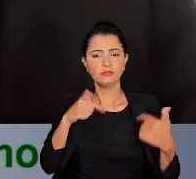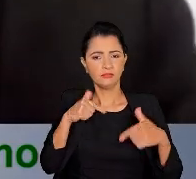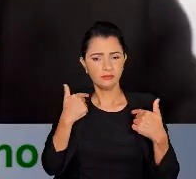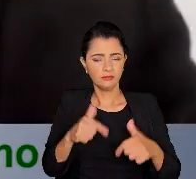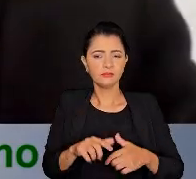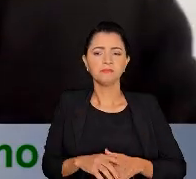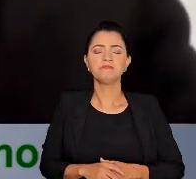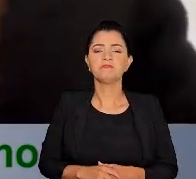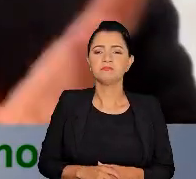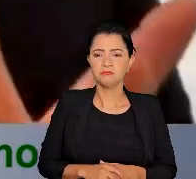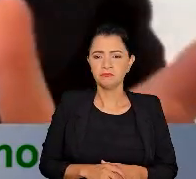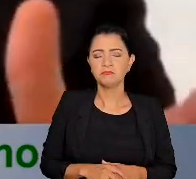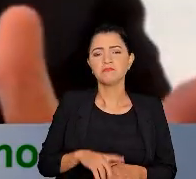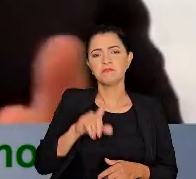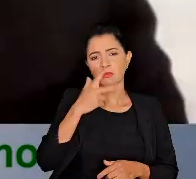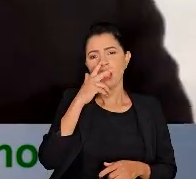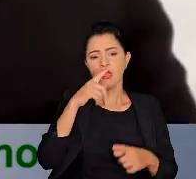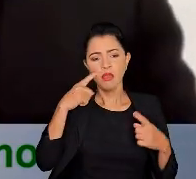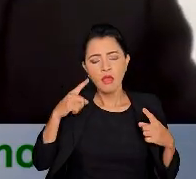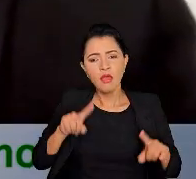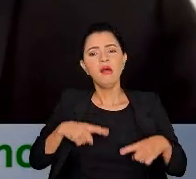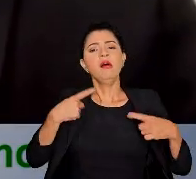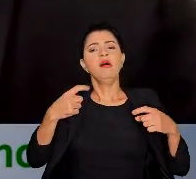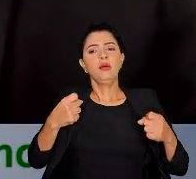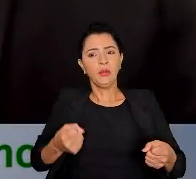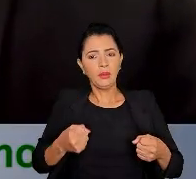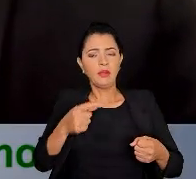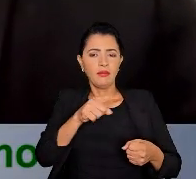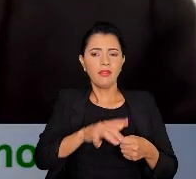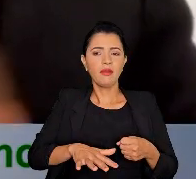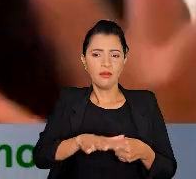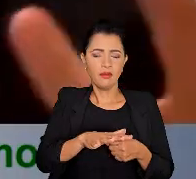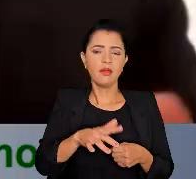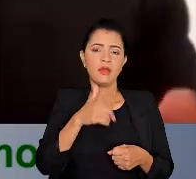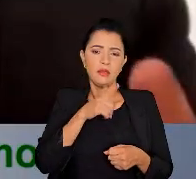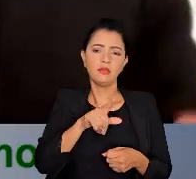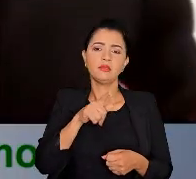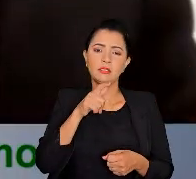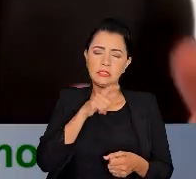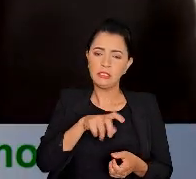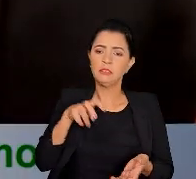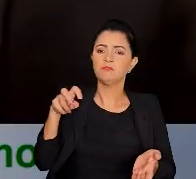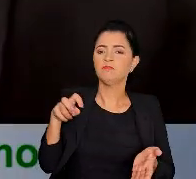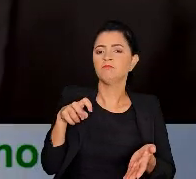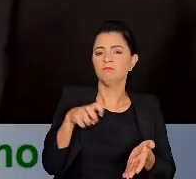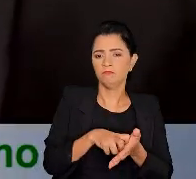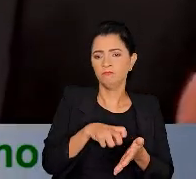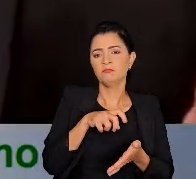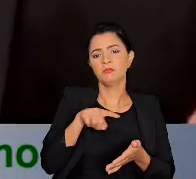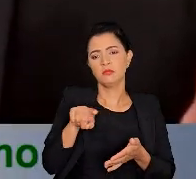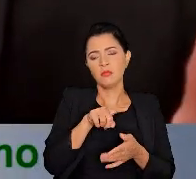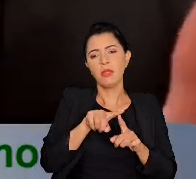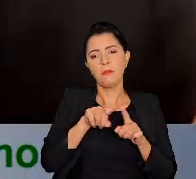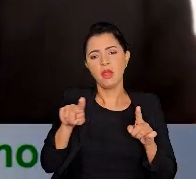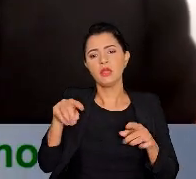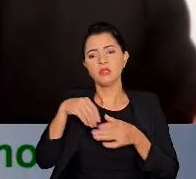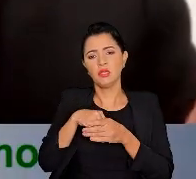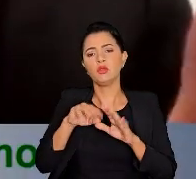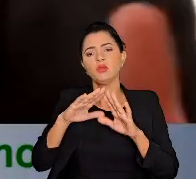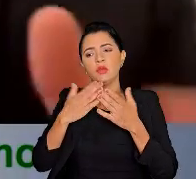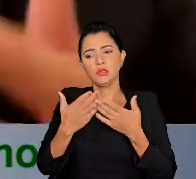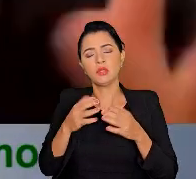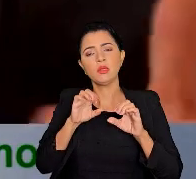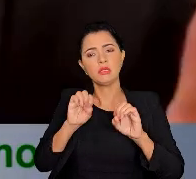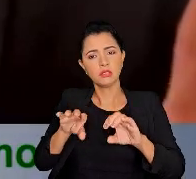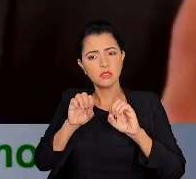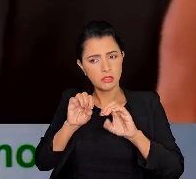Eu acho que esse combate se dá no campo repressivo, sim, mas basicamente no campo educacional, né? Não há